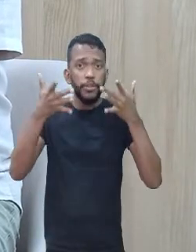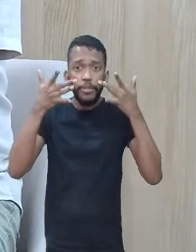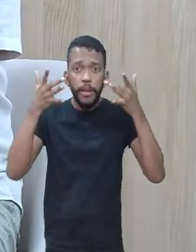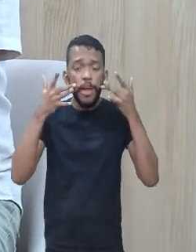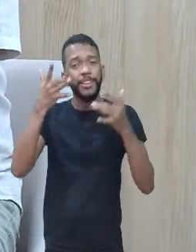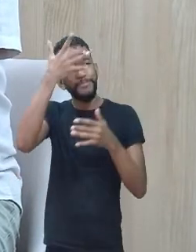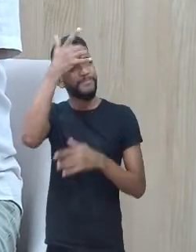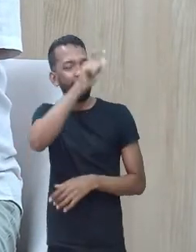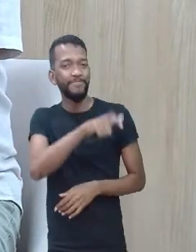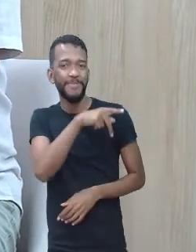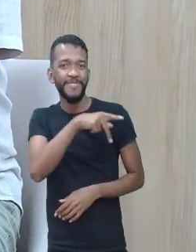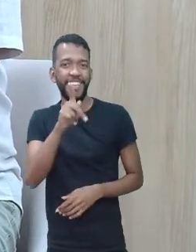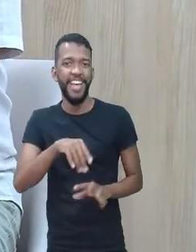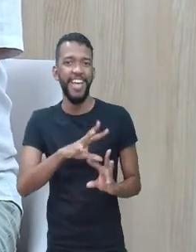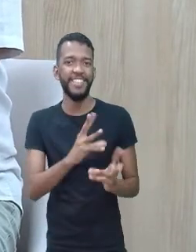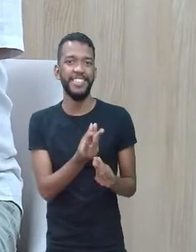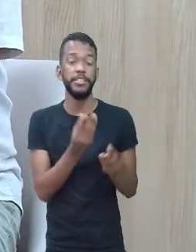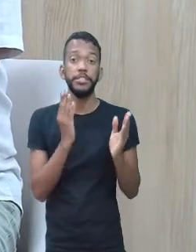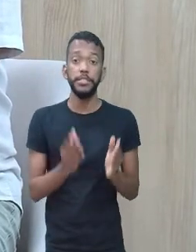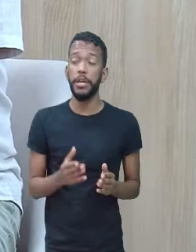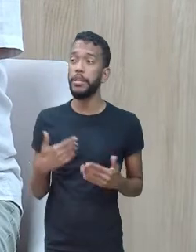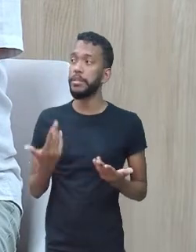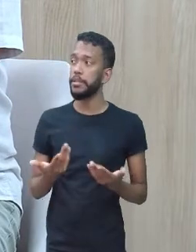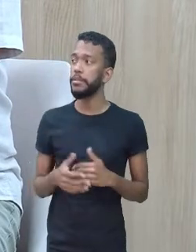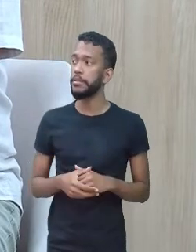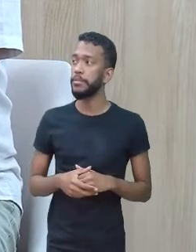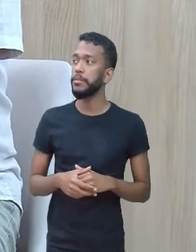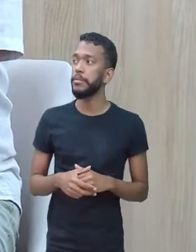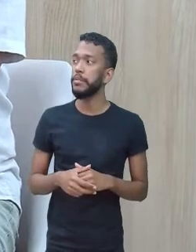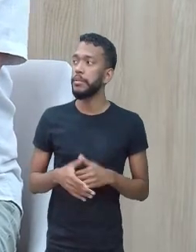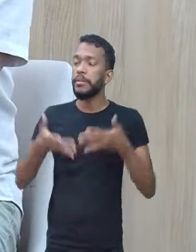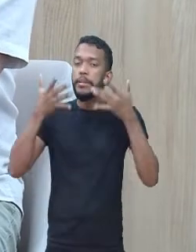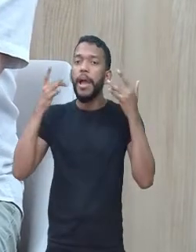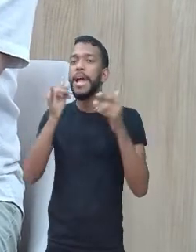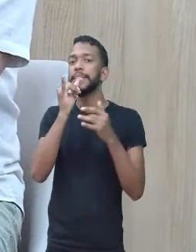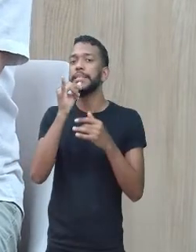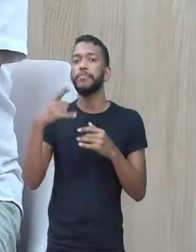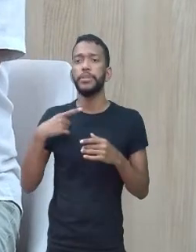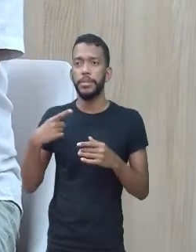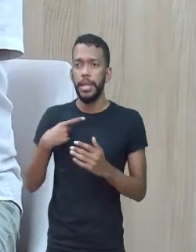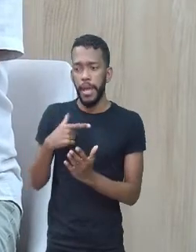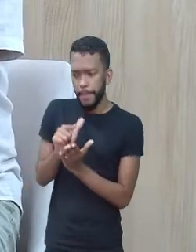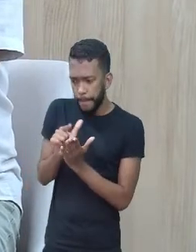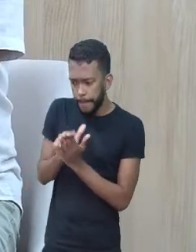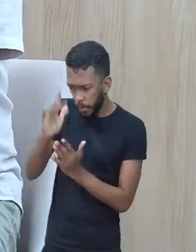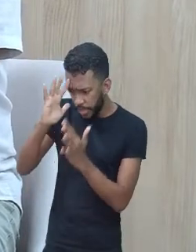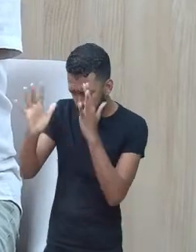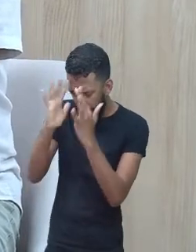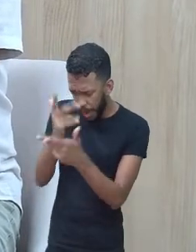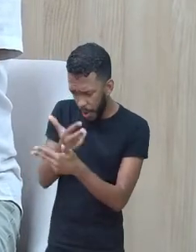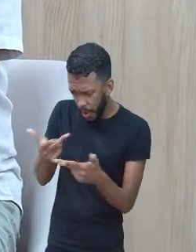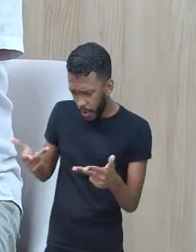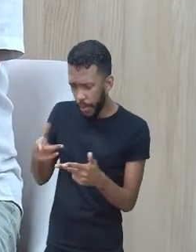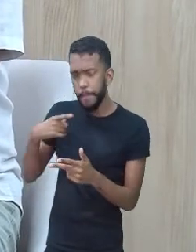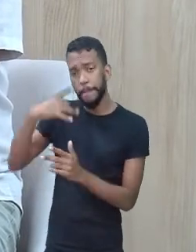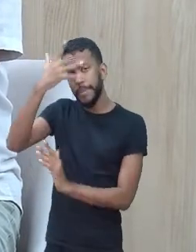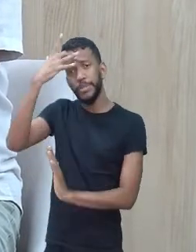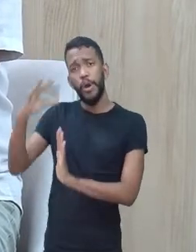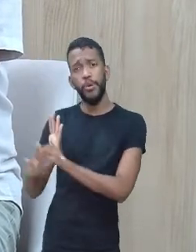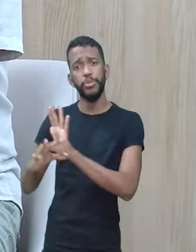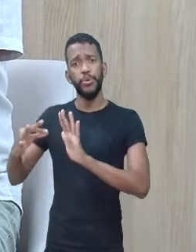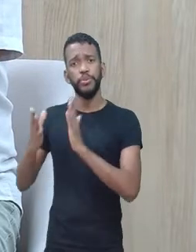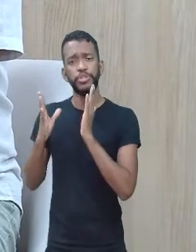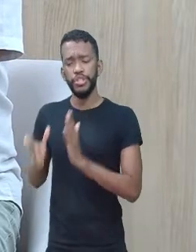é artista, né, o teatro ele possibilita tirar do papel, né, as ideias de um autor, né, aquilo